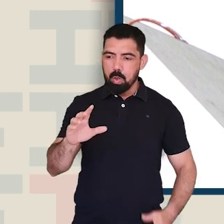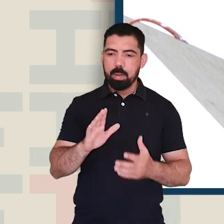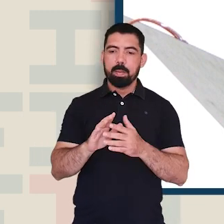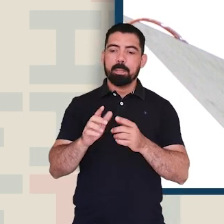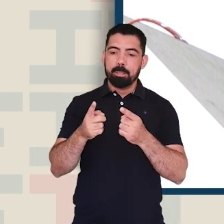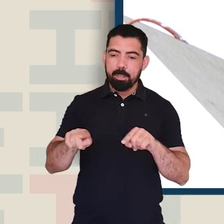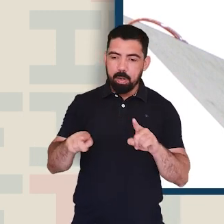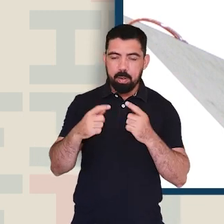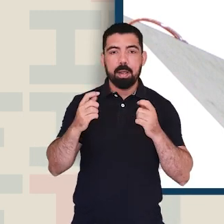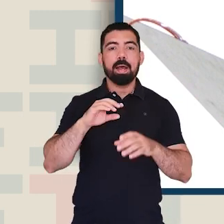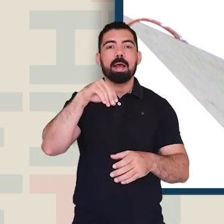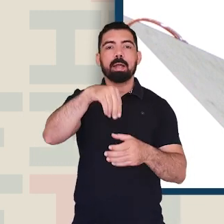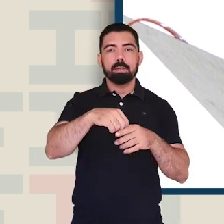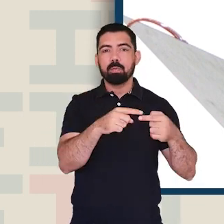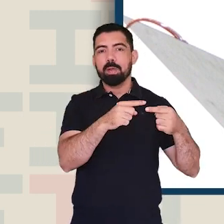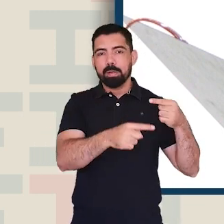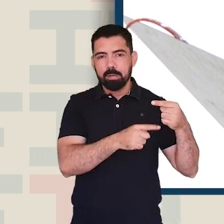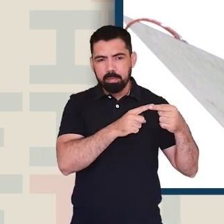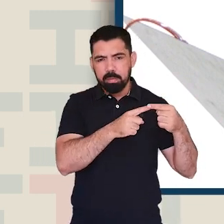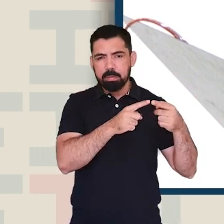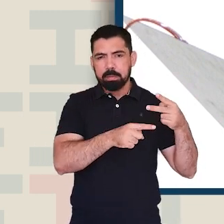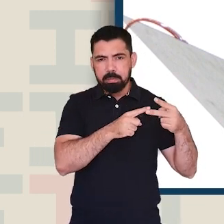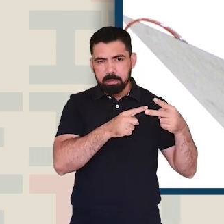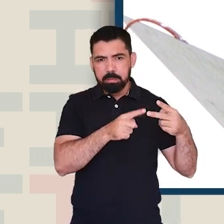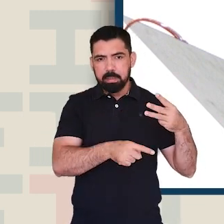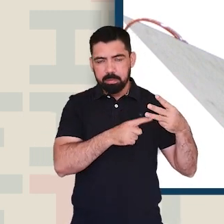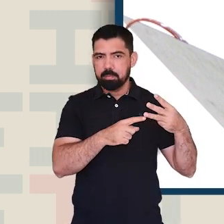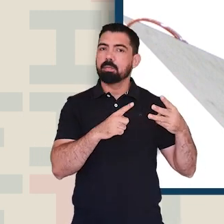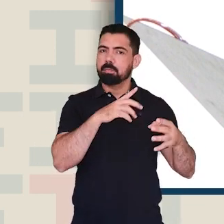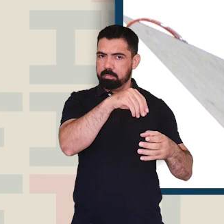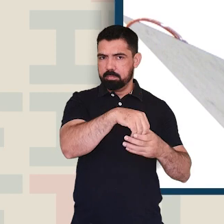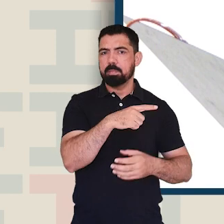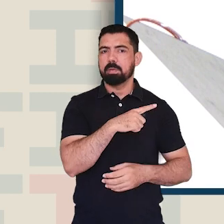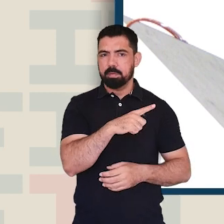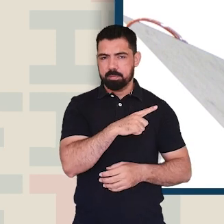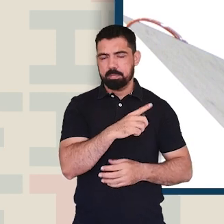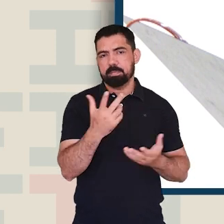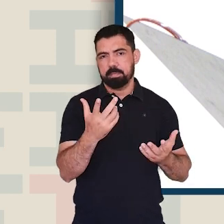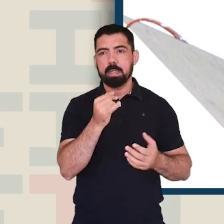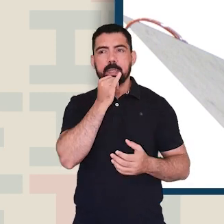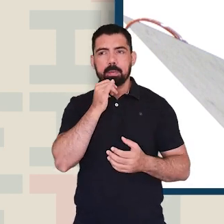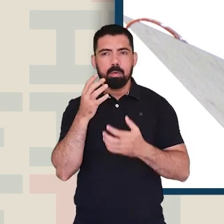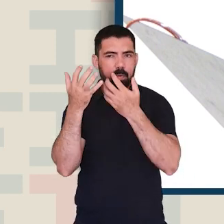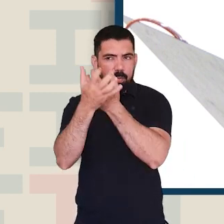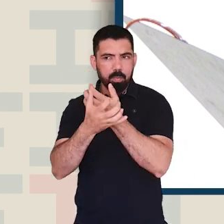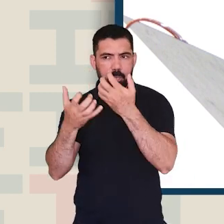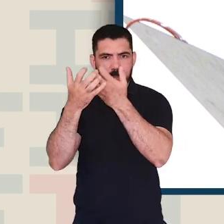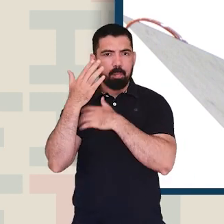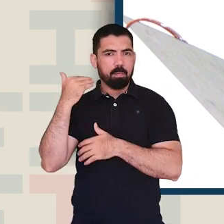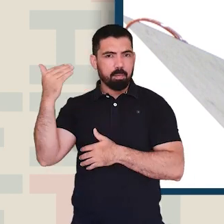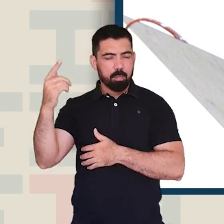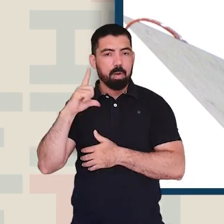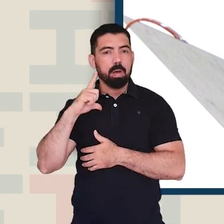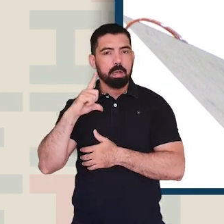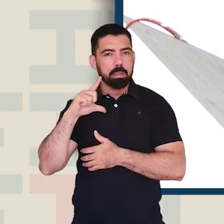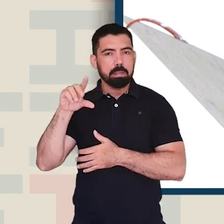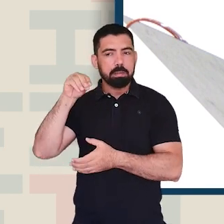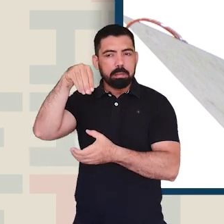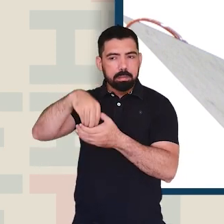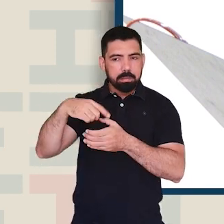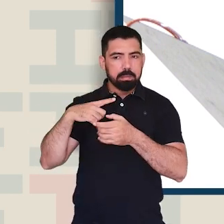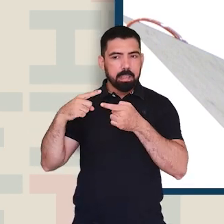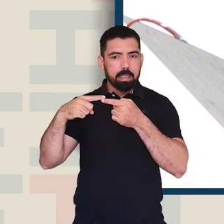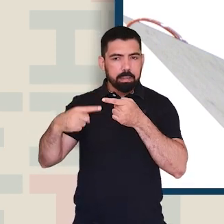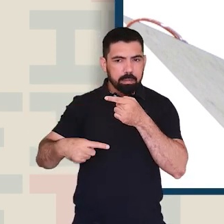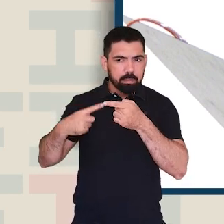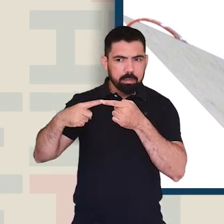ter repetição. Né? Se você vê as músicas bem conhecidas, elas têm algum